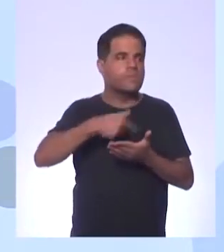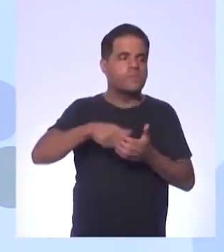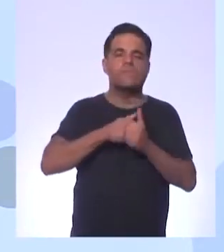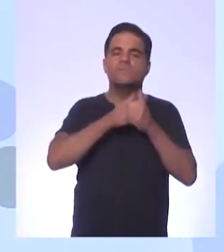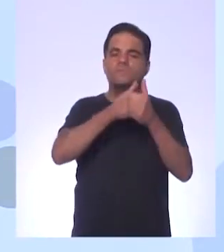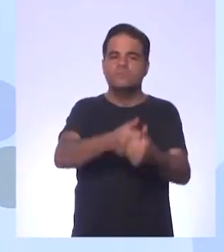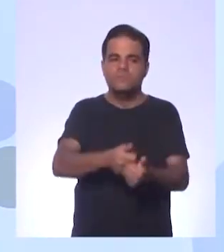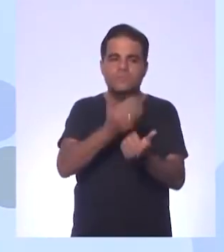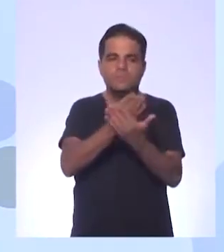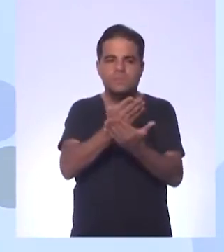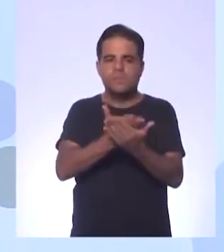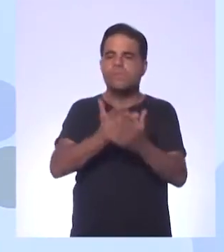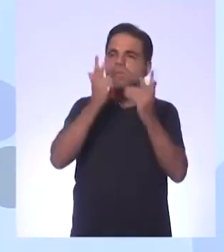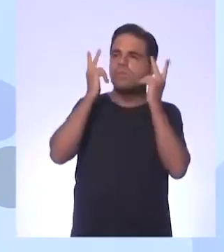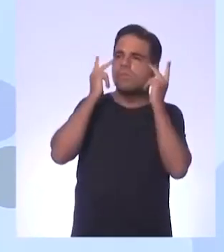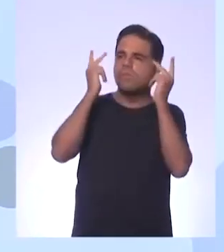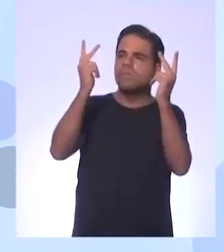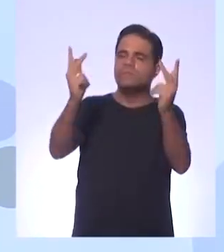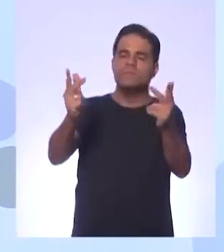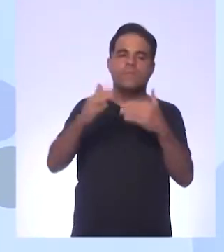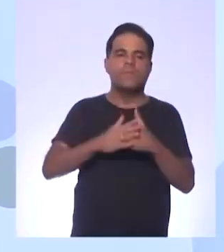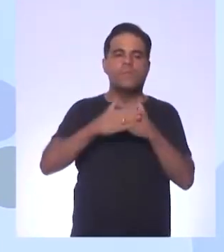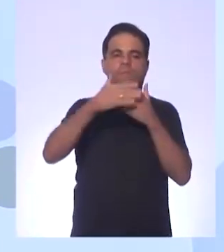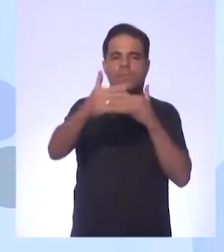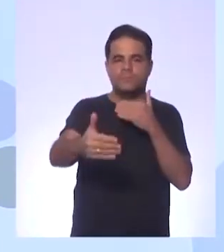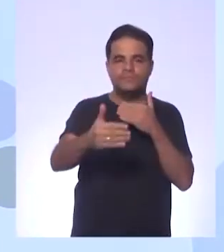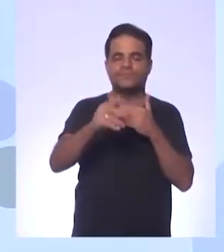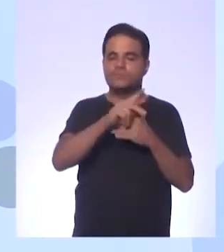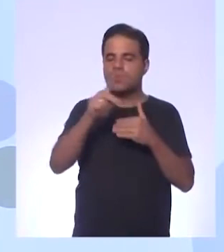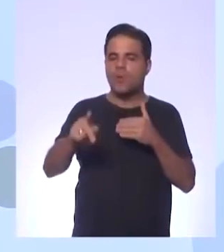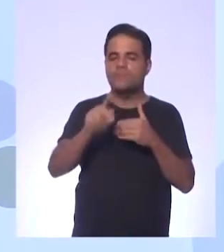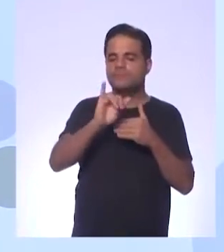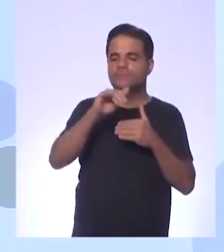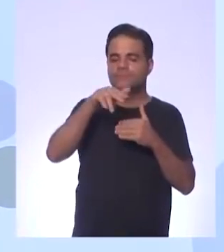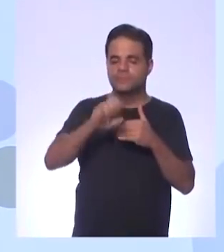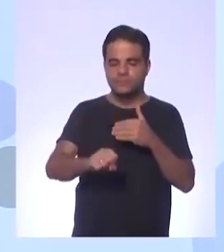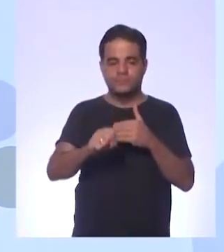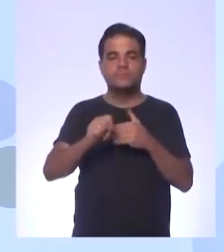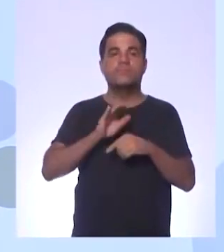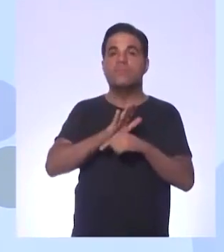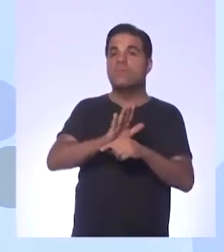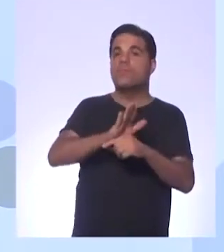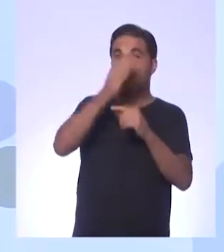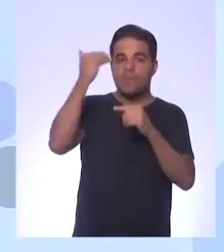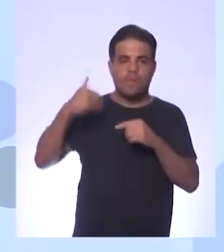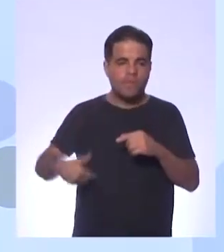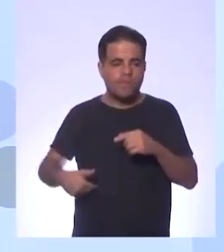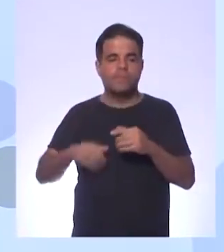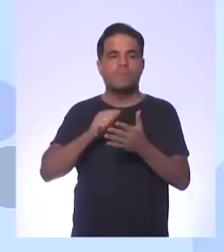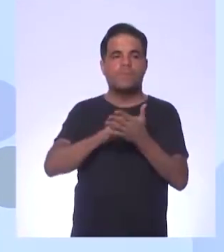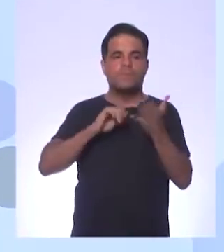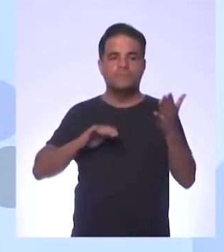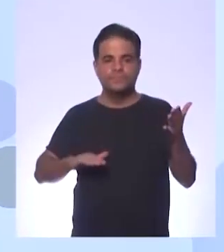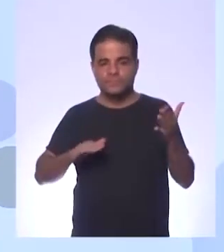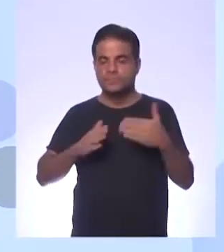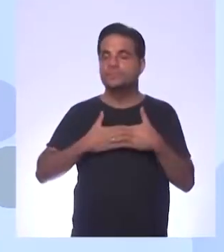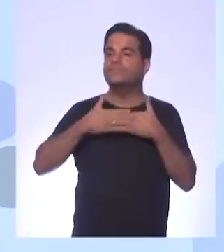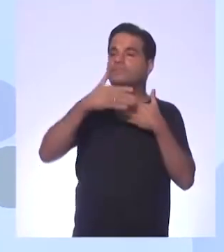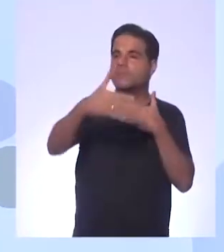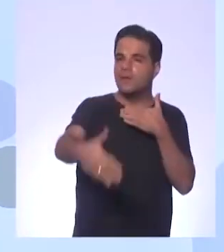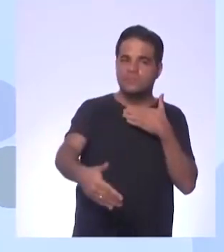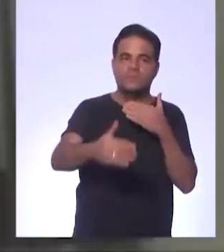acompanhar a nossa aula normalmente. Hoje, eu conto com a presença da professora Inês para me ajudar no decorrer das atividades. Tudo bem, professora